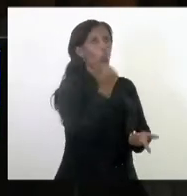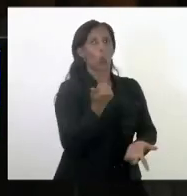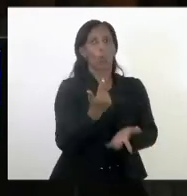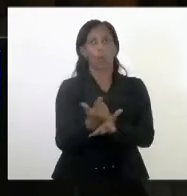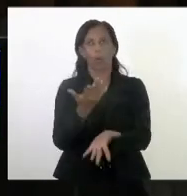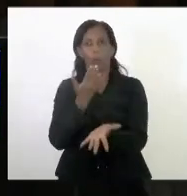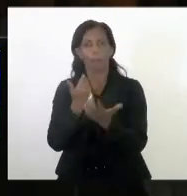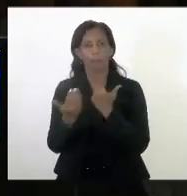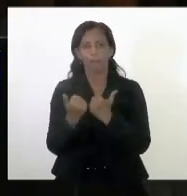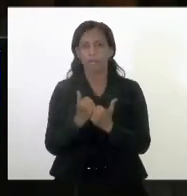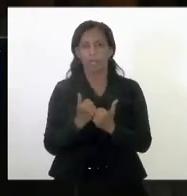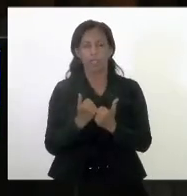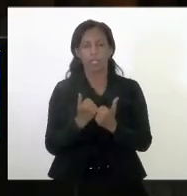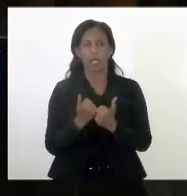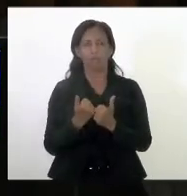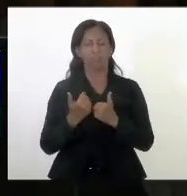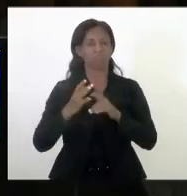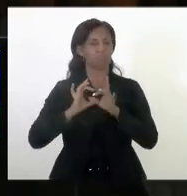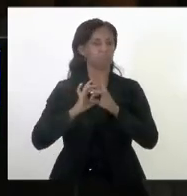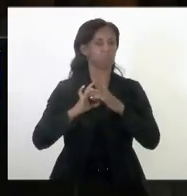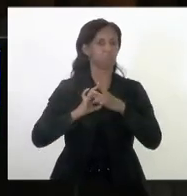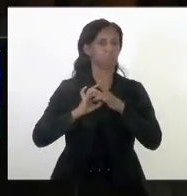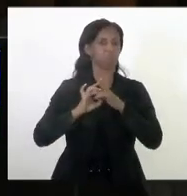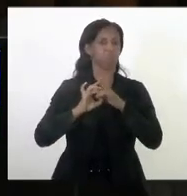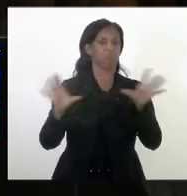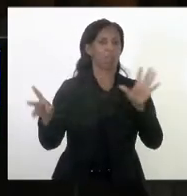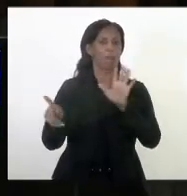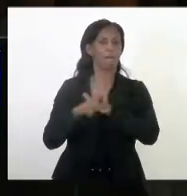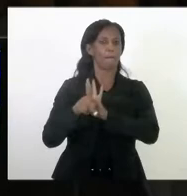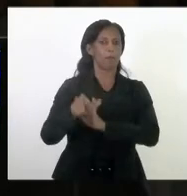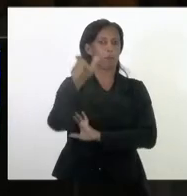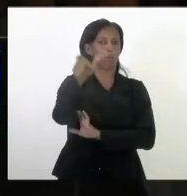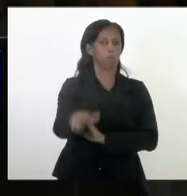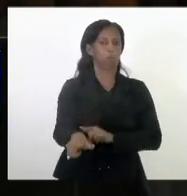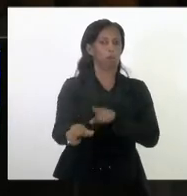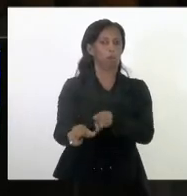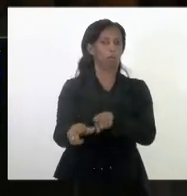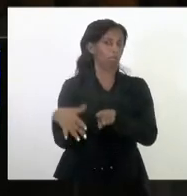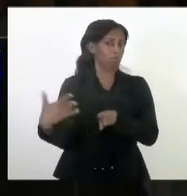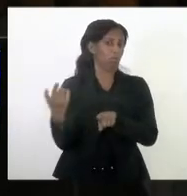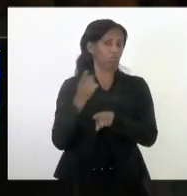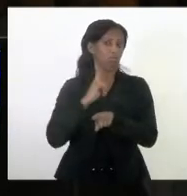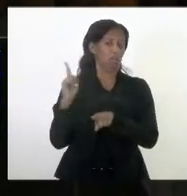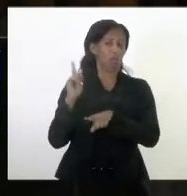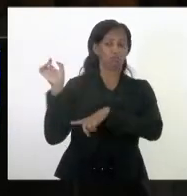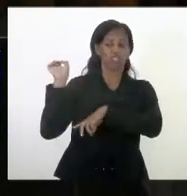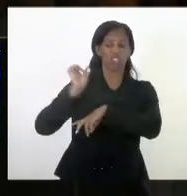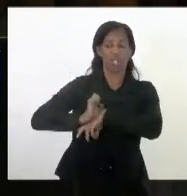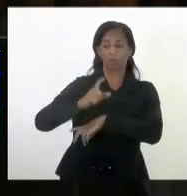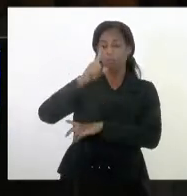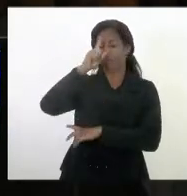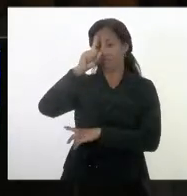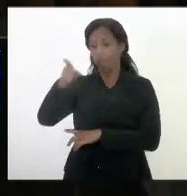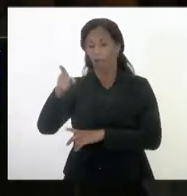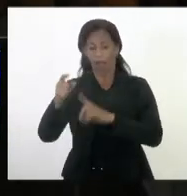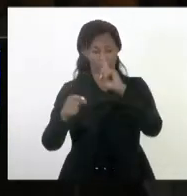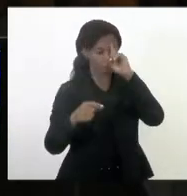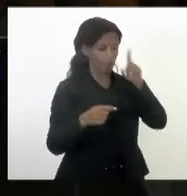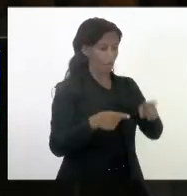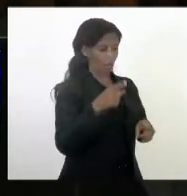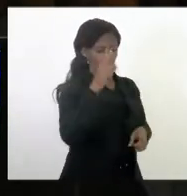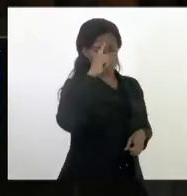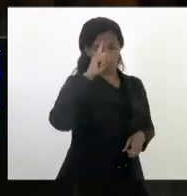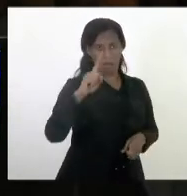alimento, isso deve ser uma autonomia do indivíduo e não o Estado dizendo para o cidadão o que ele vai